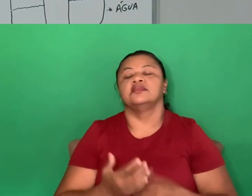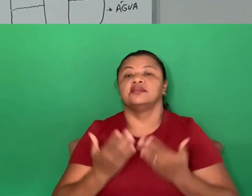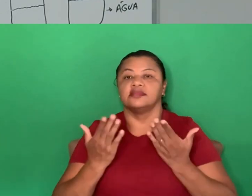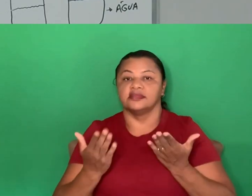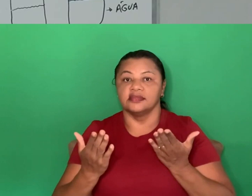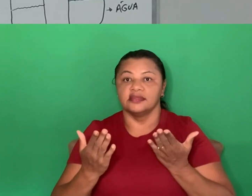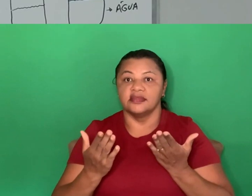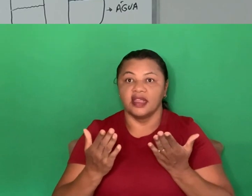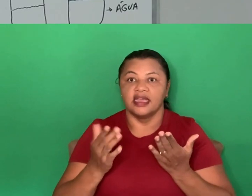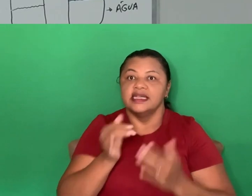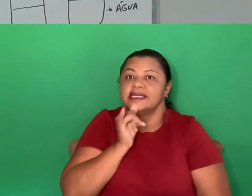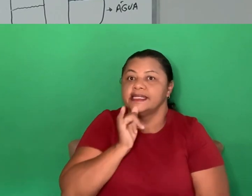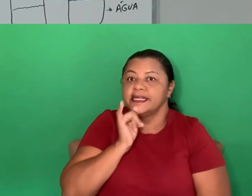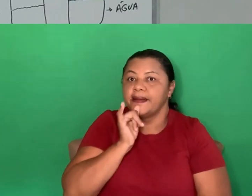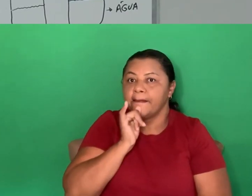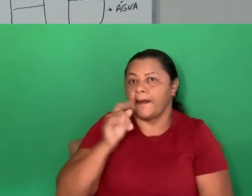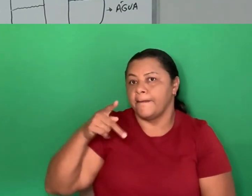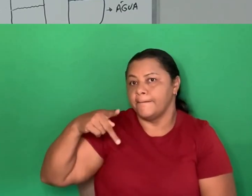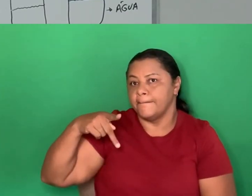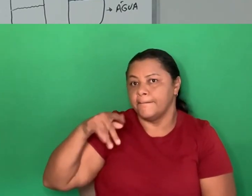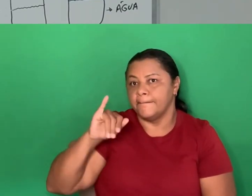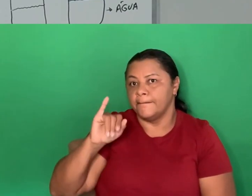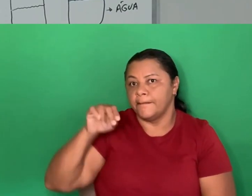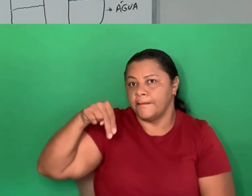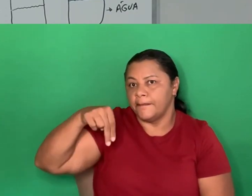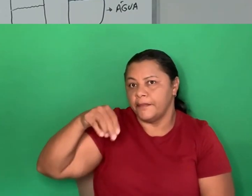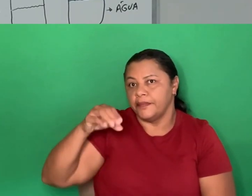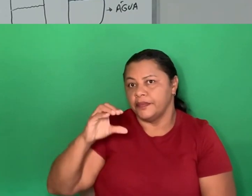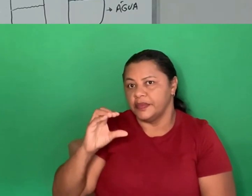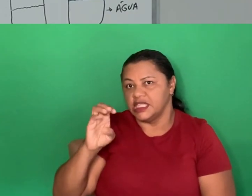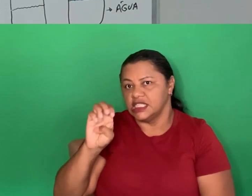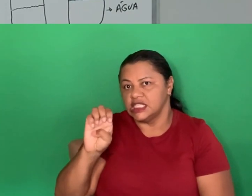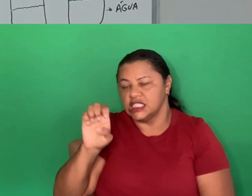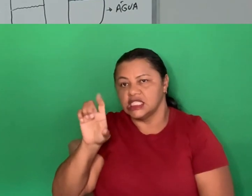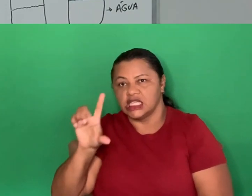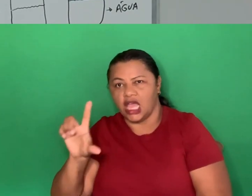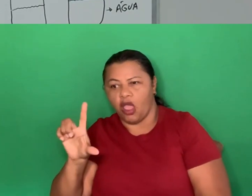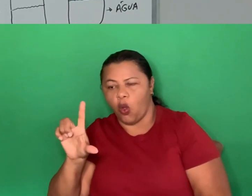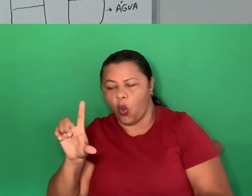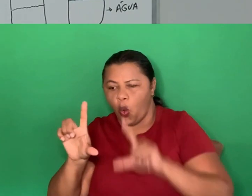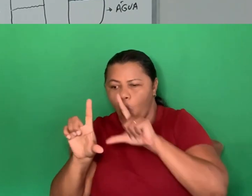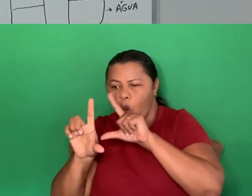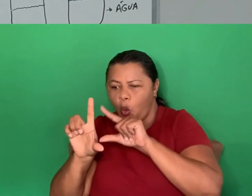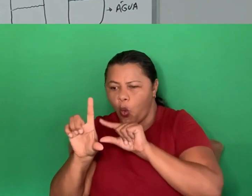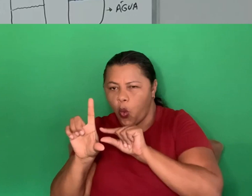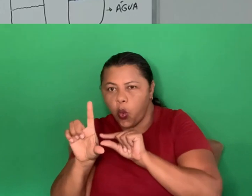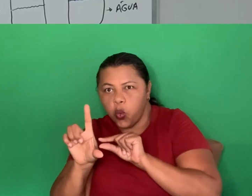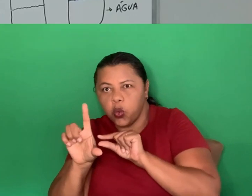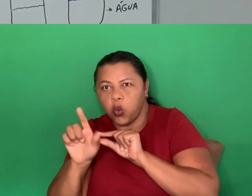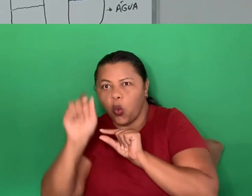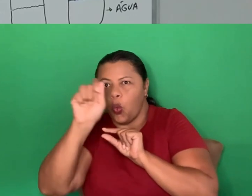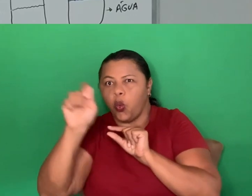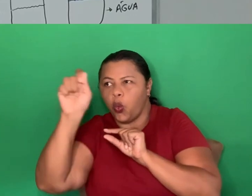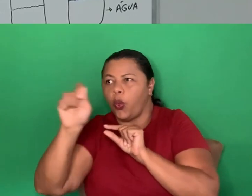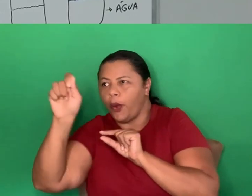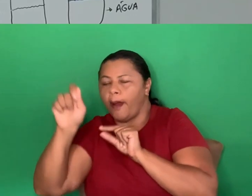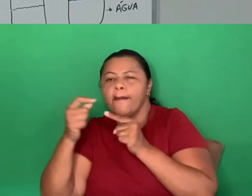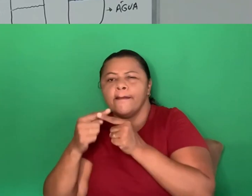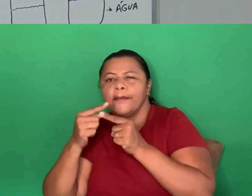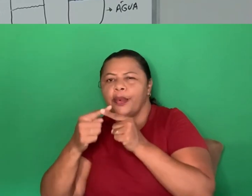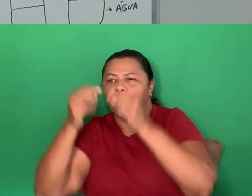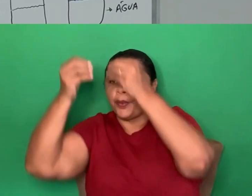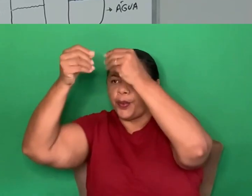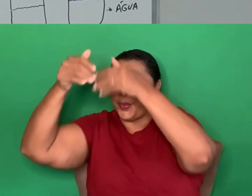homogêneo e heterogêneos, que nós conhecemos tanto aí no nosso dia a dia, são termos que transcendem a química. Não